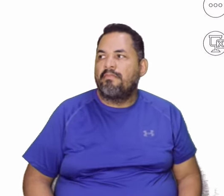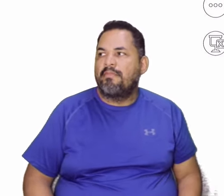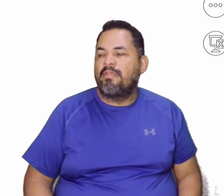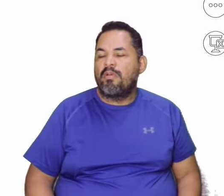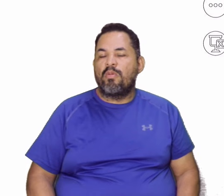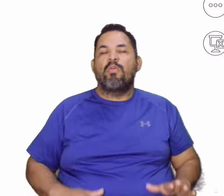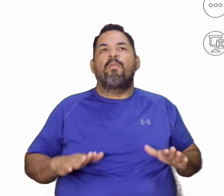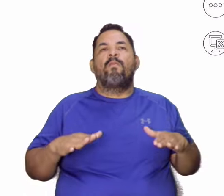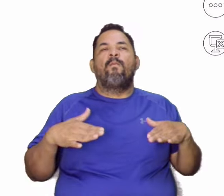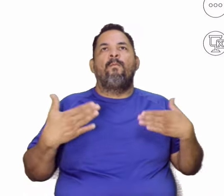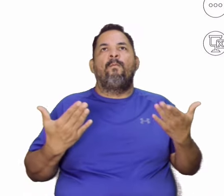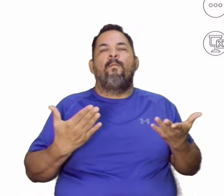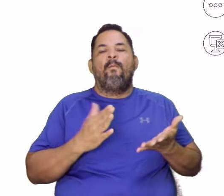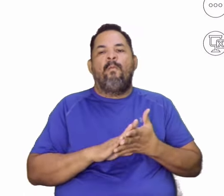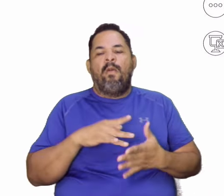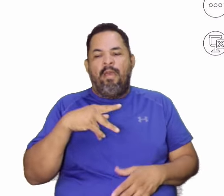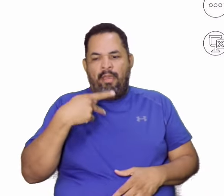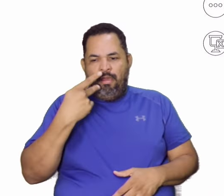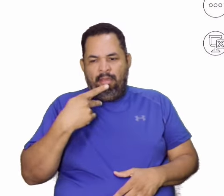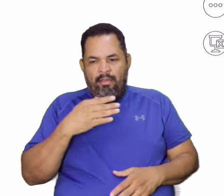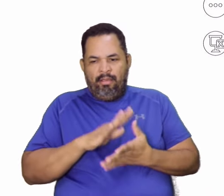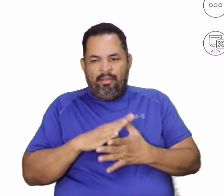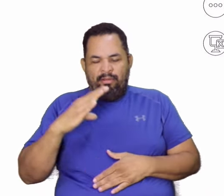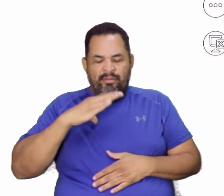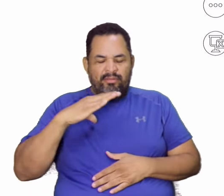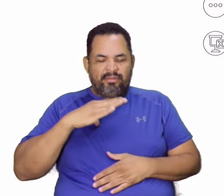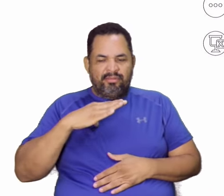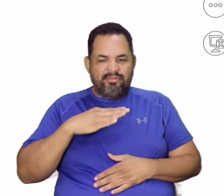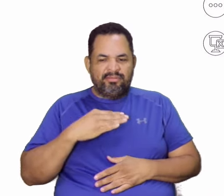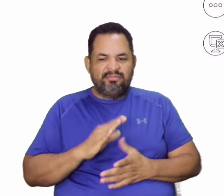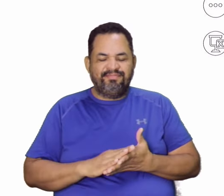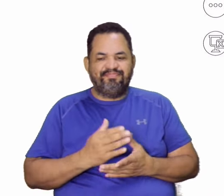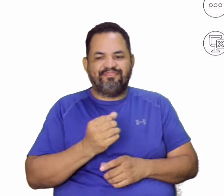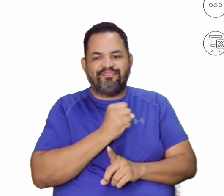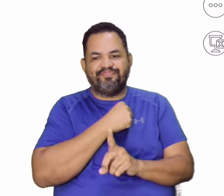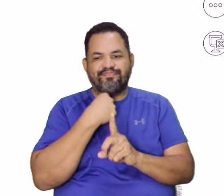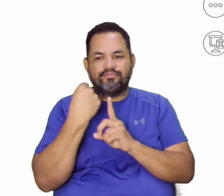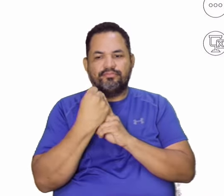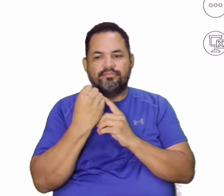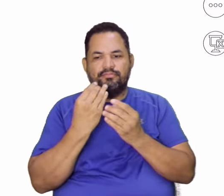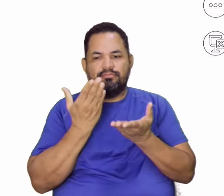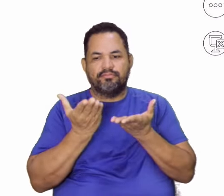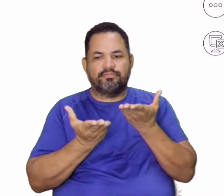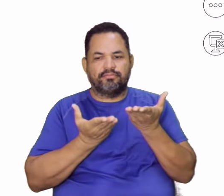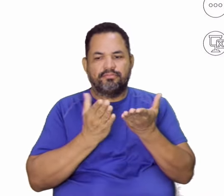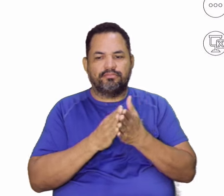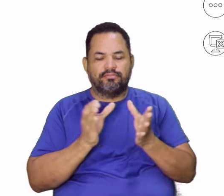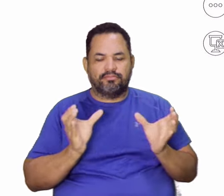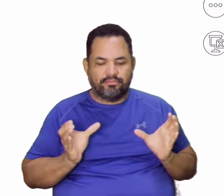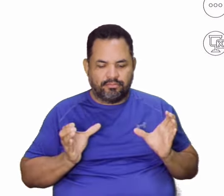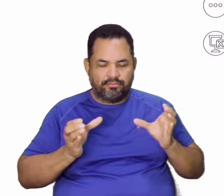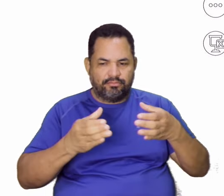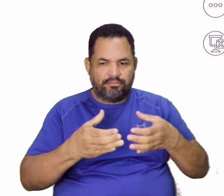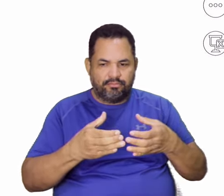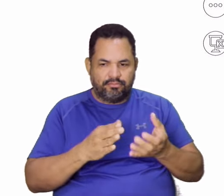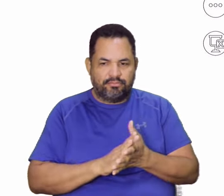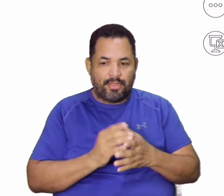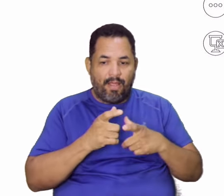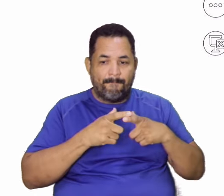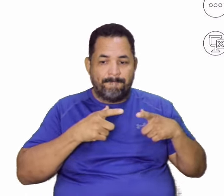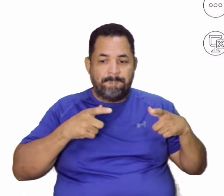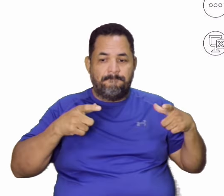cidades a gente tá falando de sociedade a gente tá falando para atendimento de um grupo né de um grupo muito